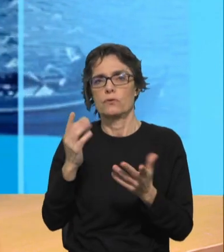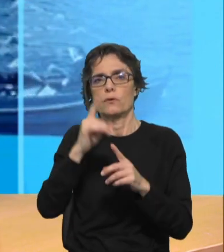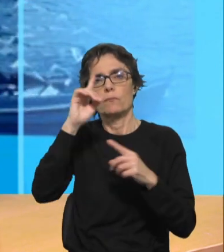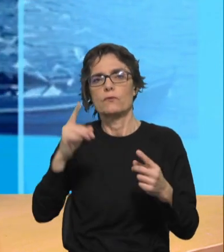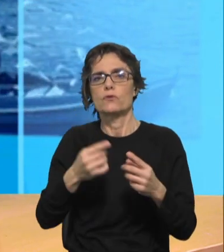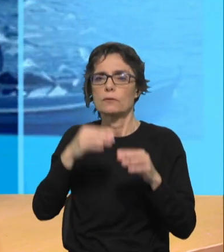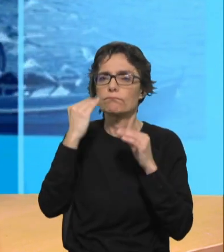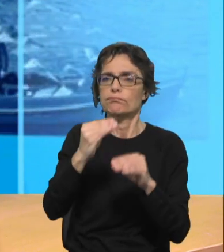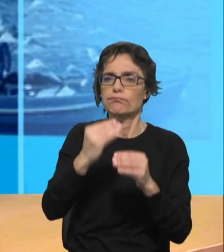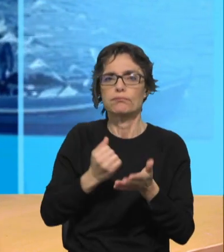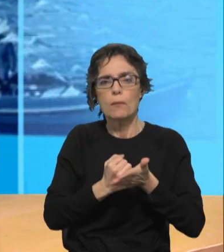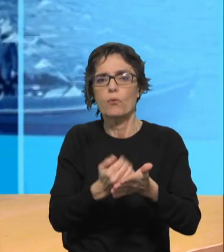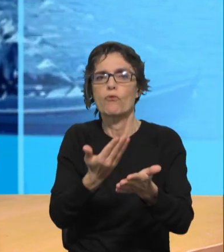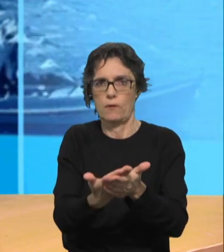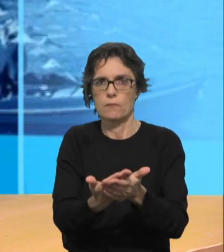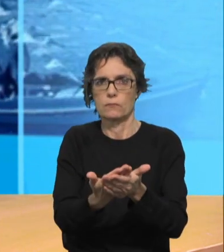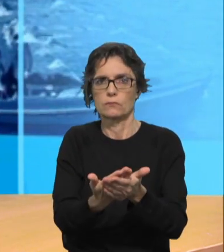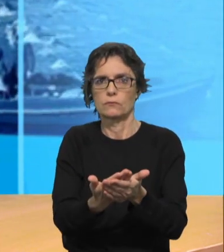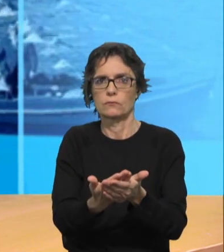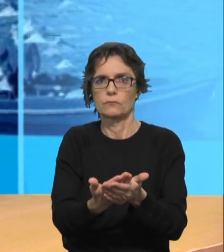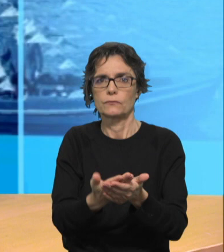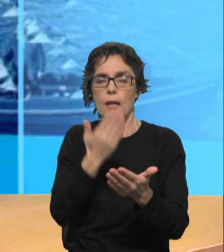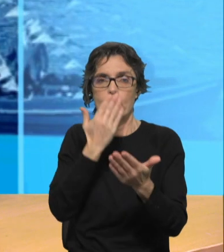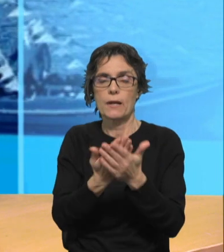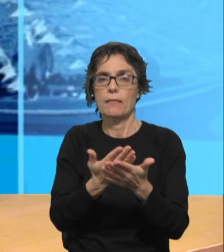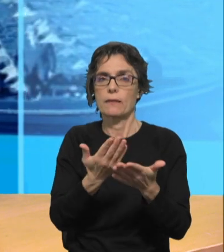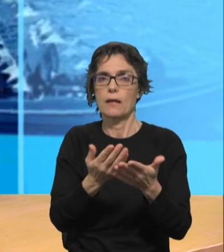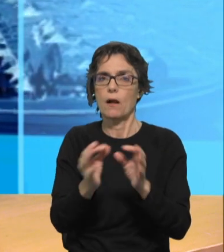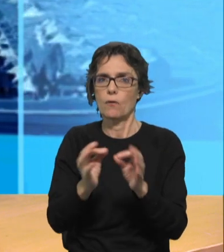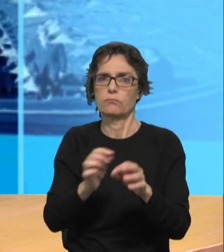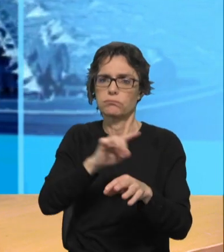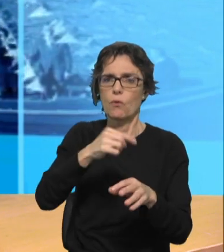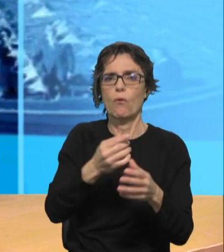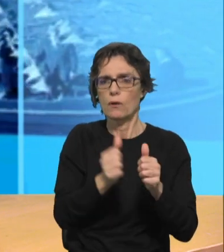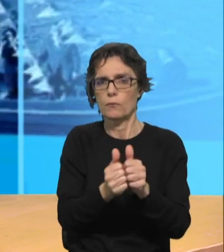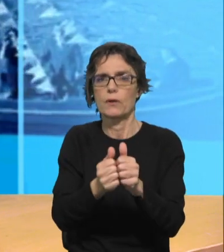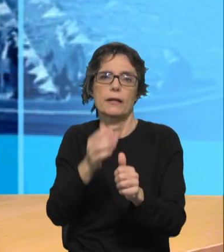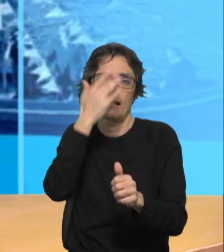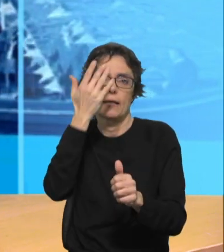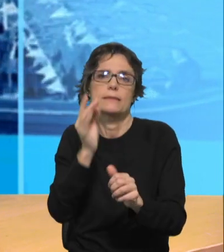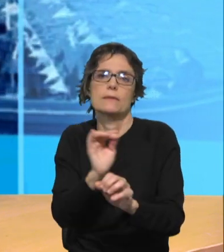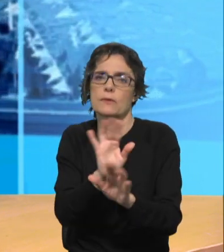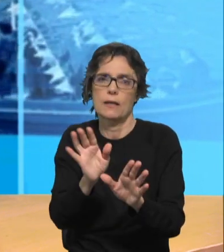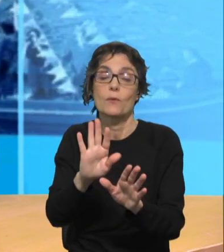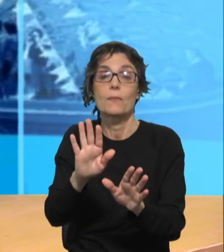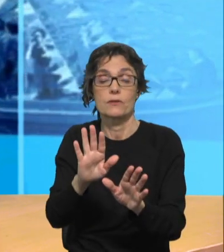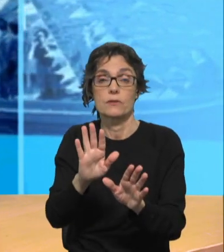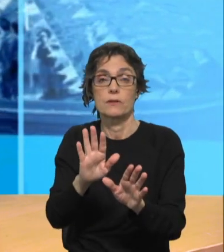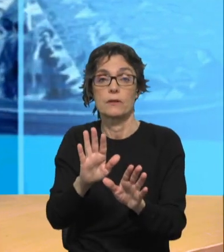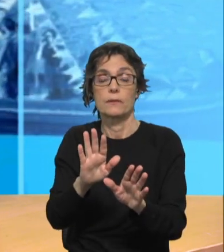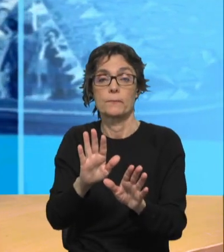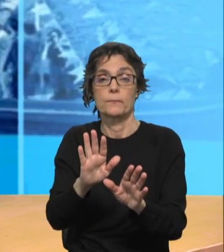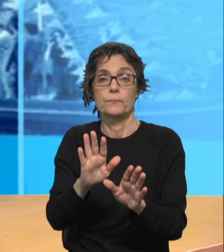questões, vai acompanhando. Quando há toda a regularidade e mais horas de acompanhamento, é mais simples. Claro. Mas nós reparamos, e